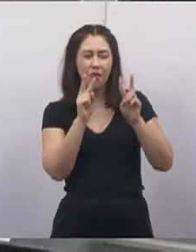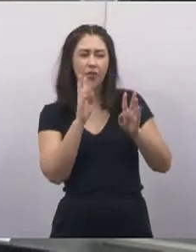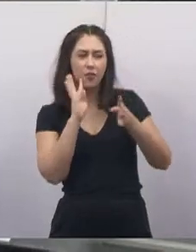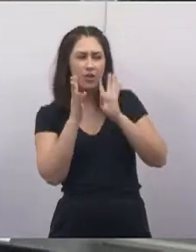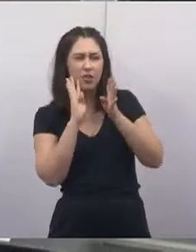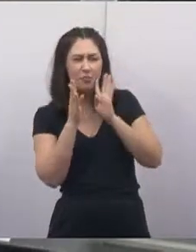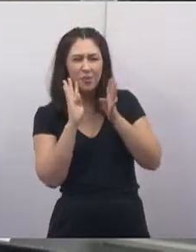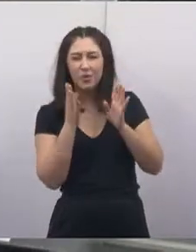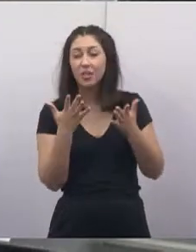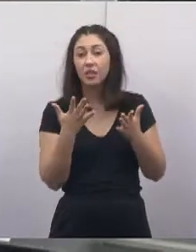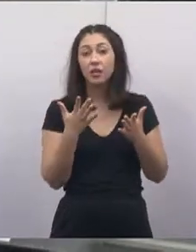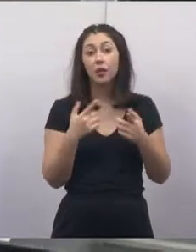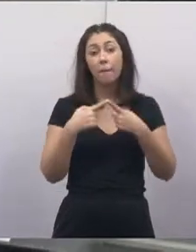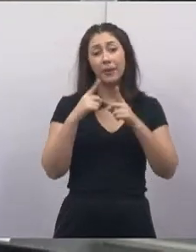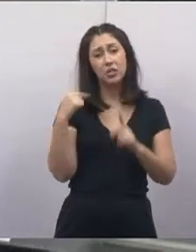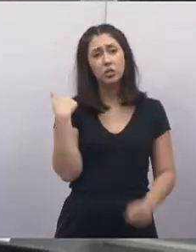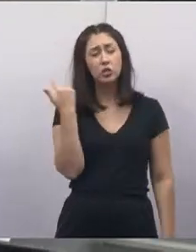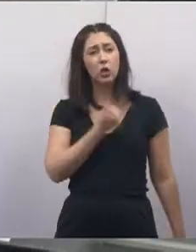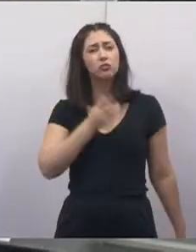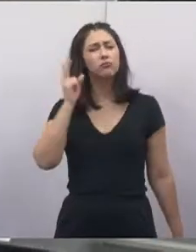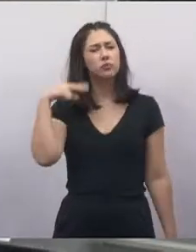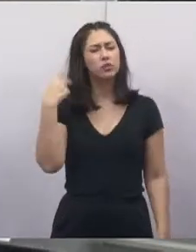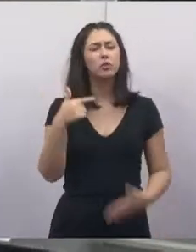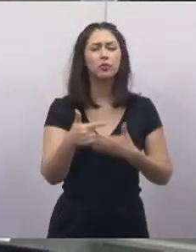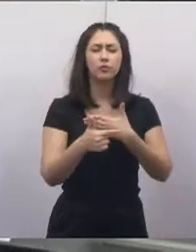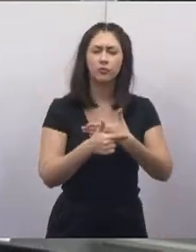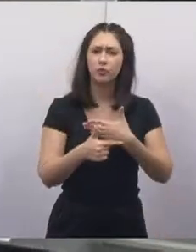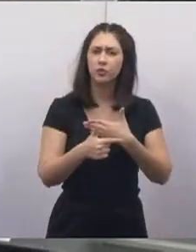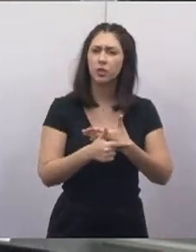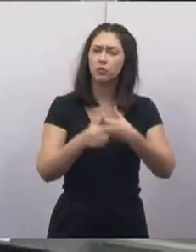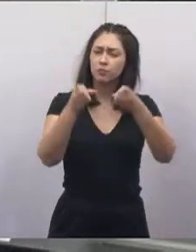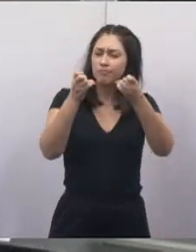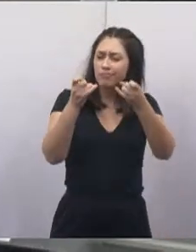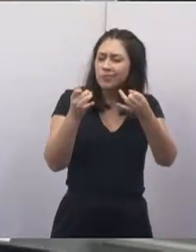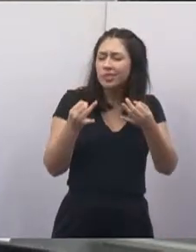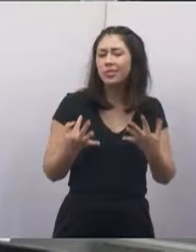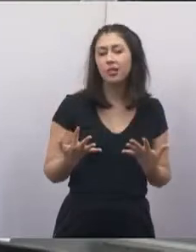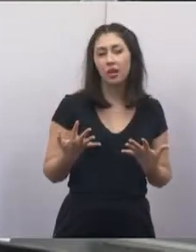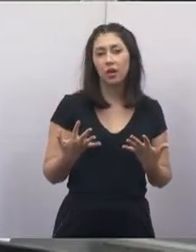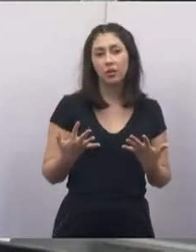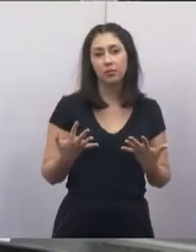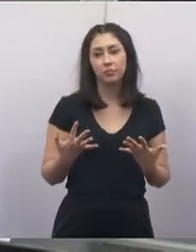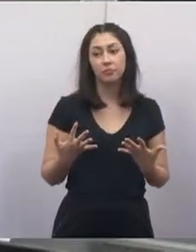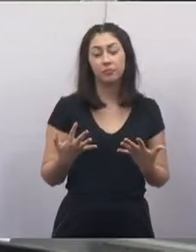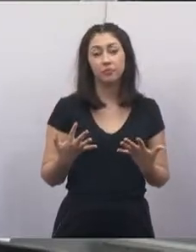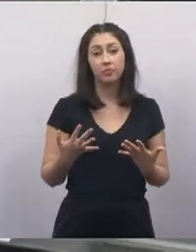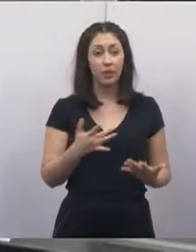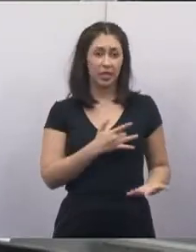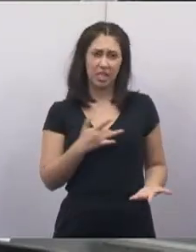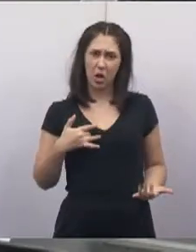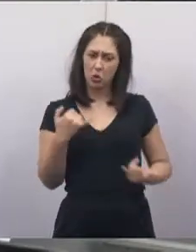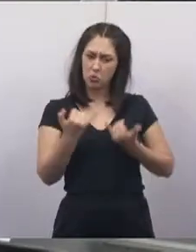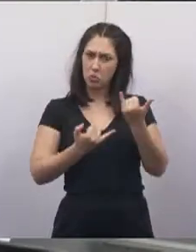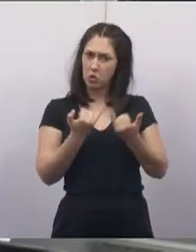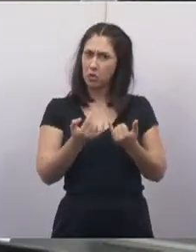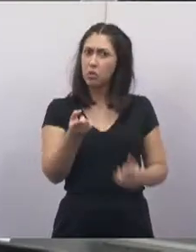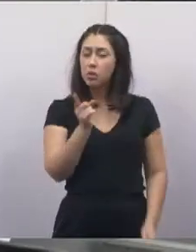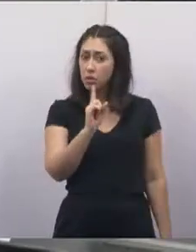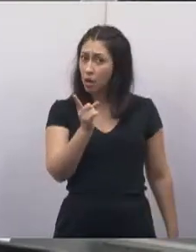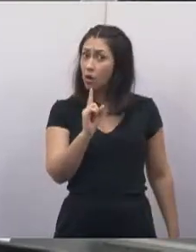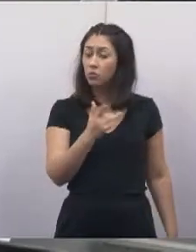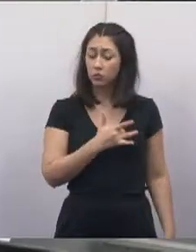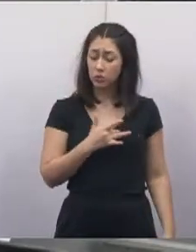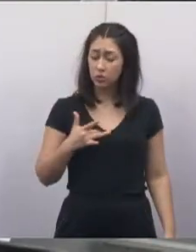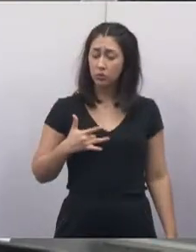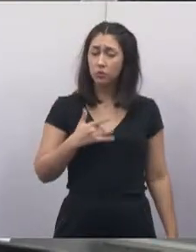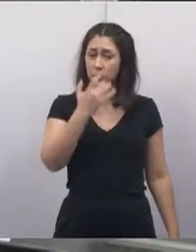e é papel do vereador esclarecer a nossa sociedade. Então, não dá, com saúde não dá para brincar. Então, estou